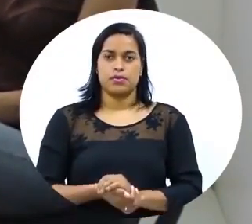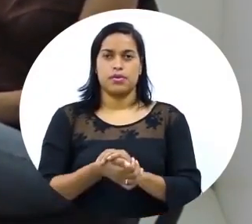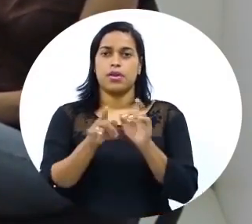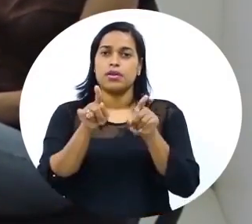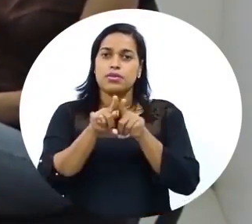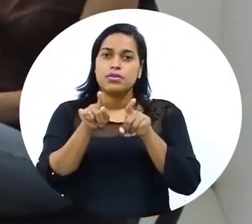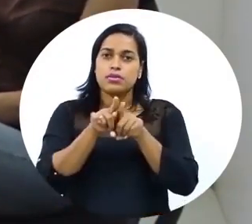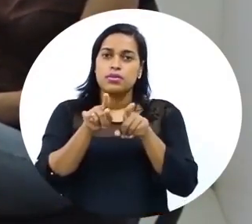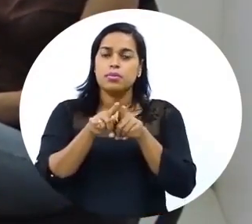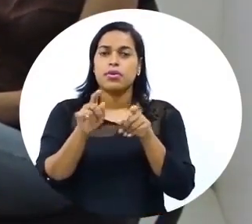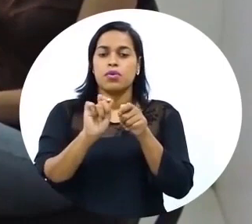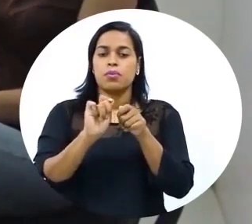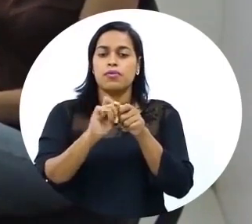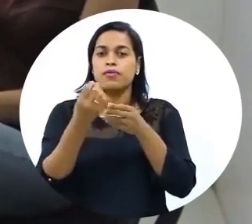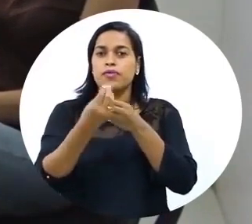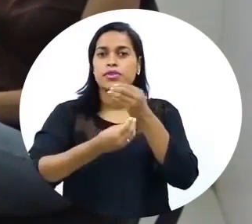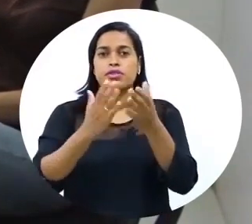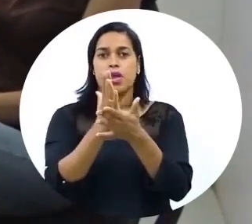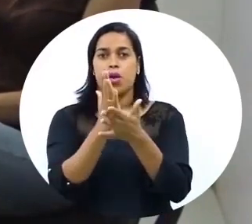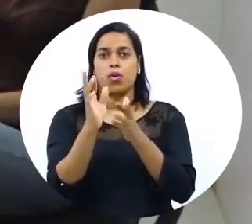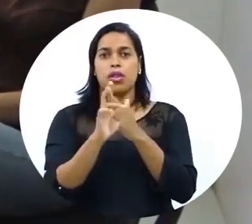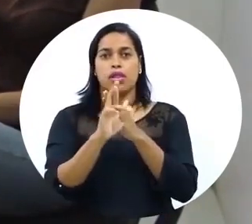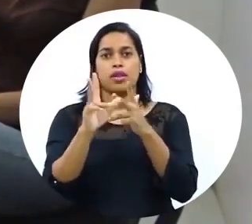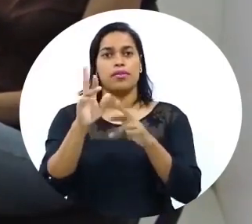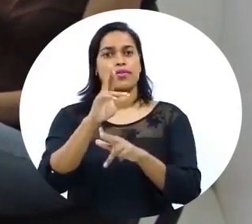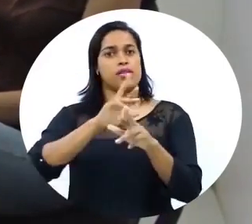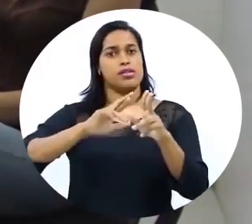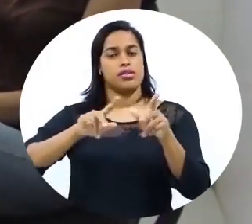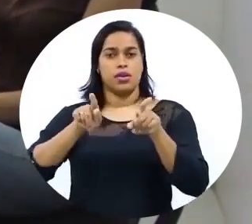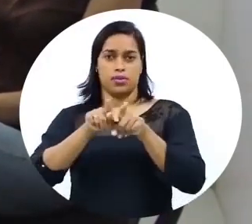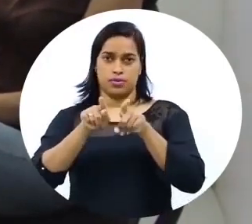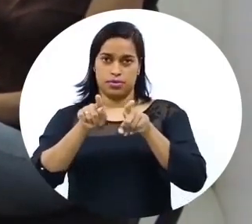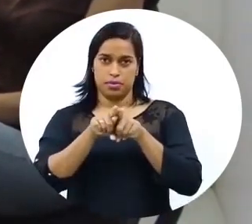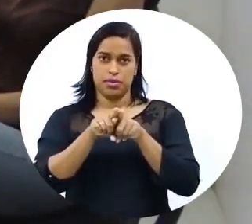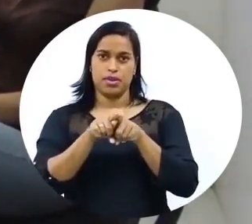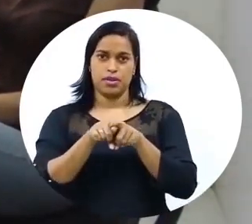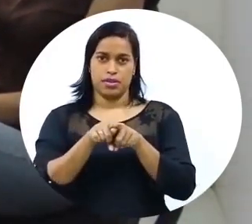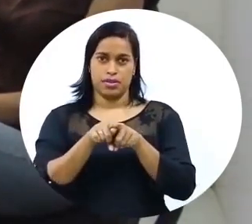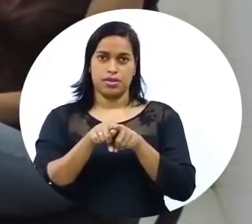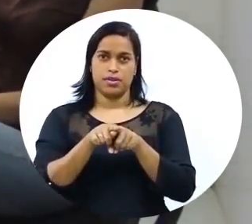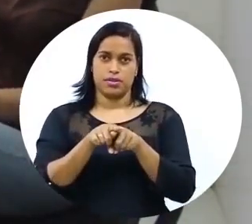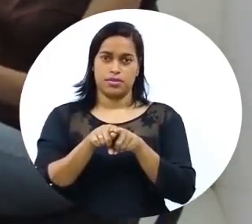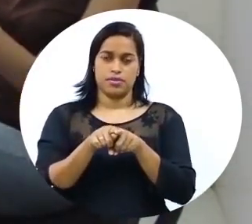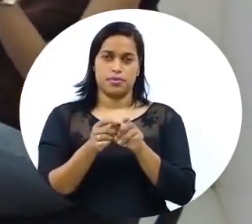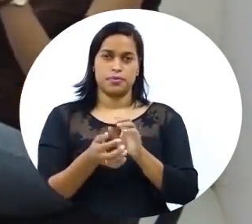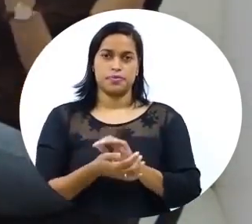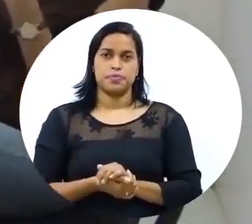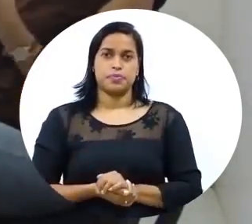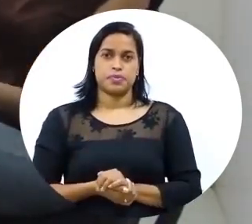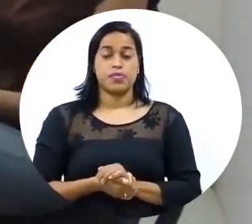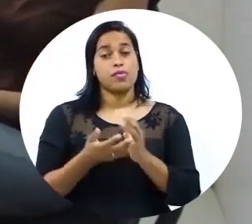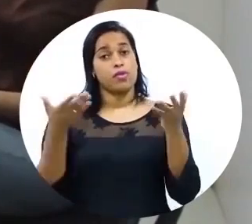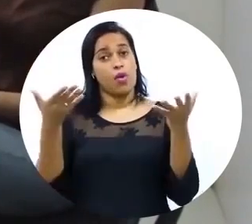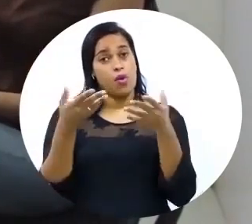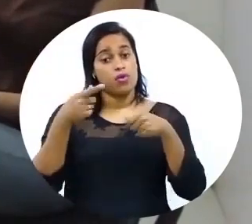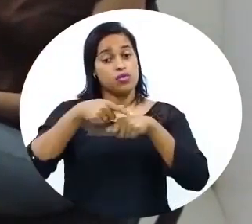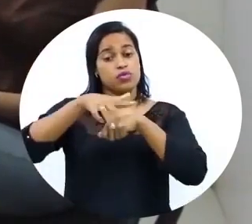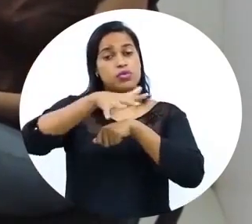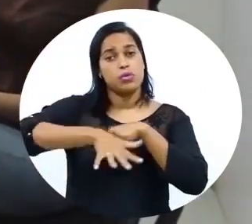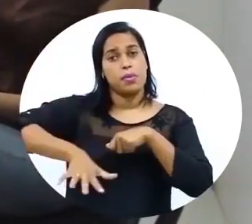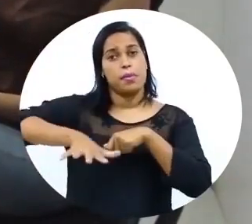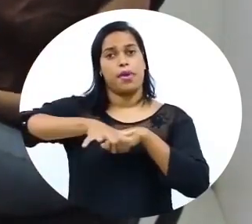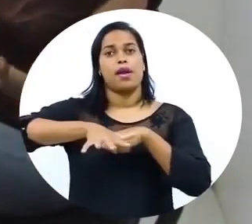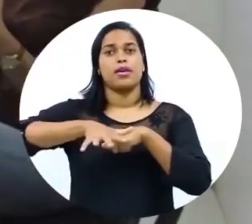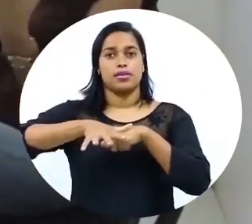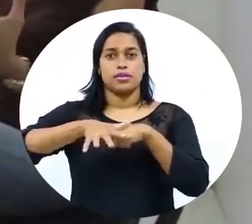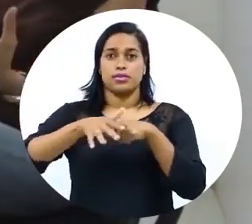do marketing, fazer algum diferencial, Sim. Poderia ser aceito, Na mas verdade, não. No marketing, a